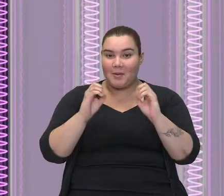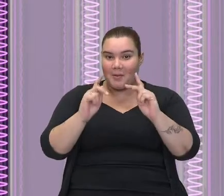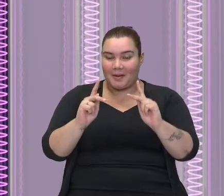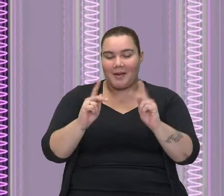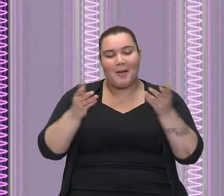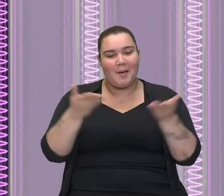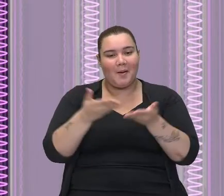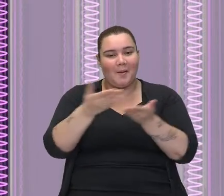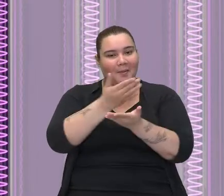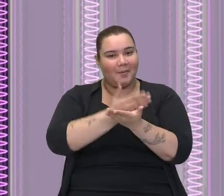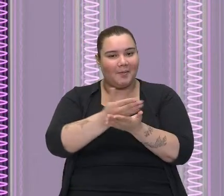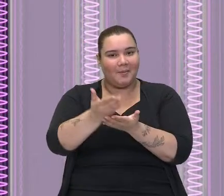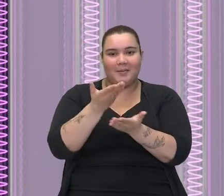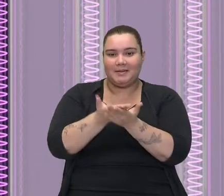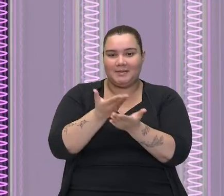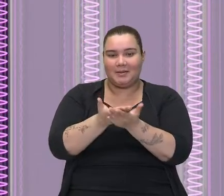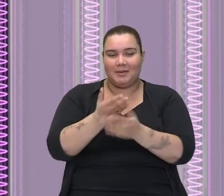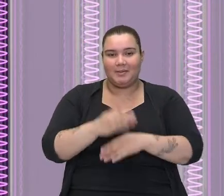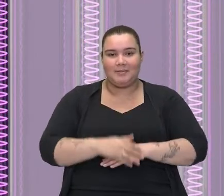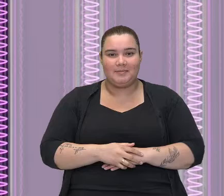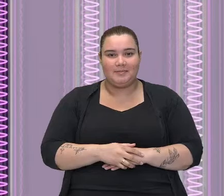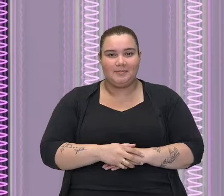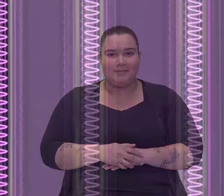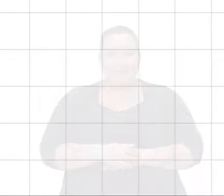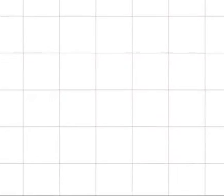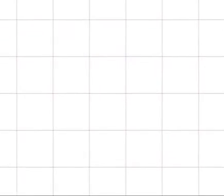convido agora, venha, vamos para a nossa aula.